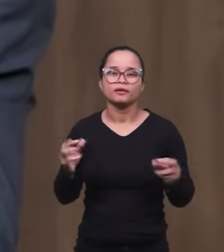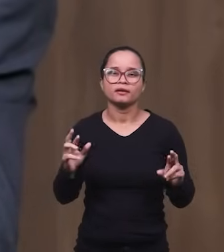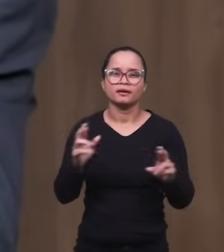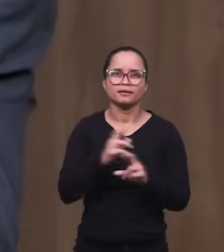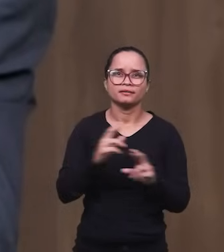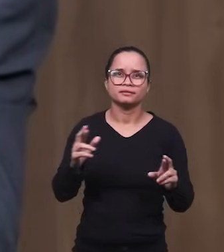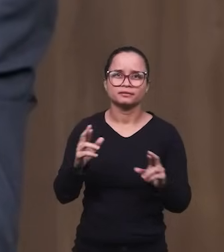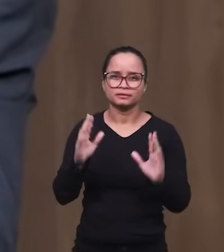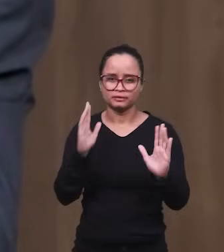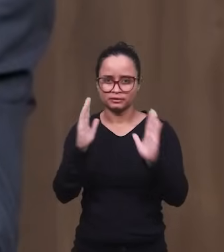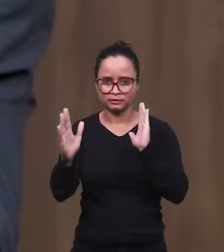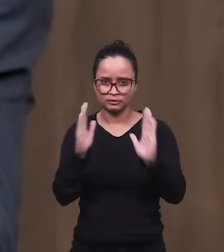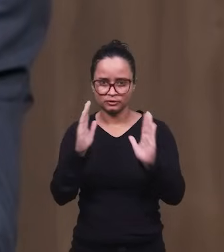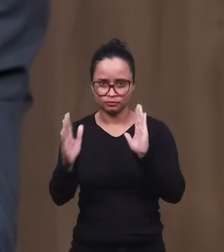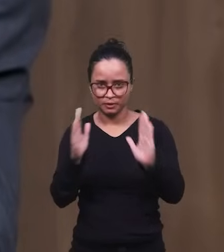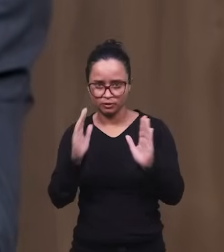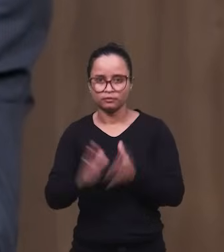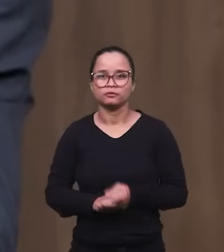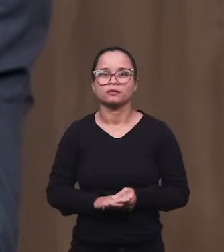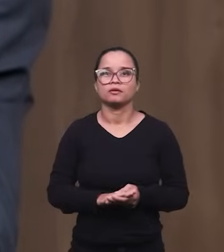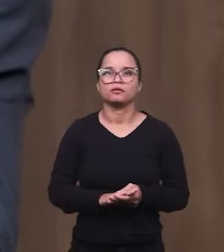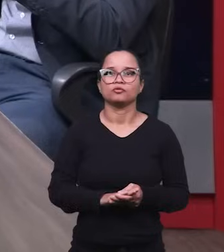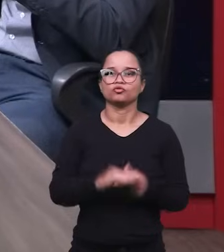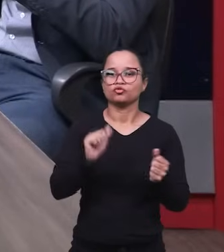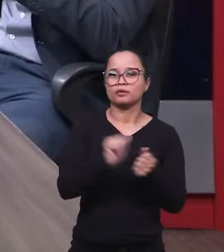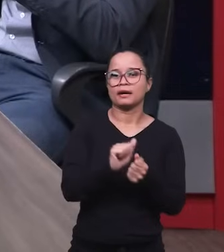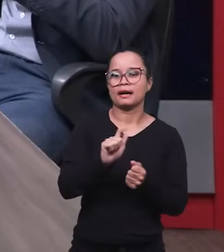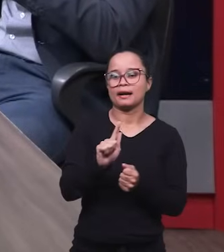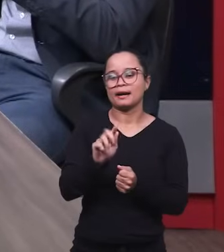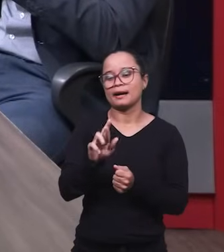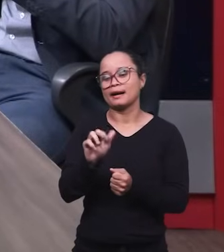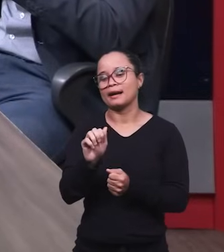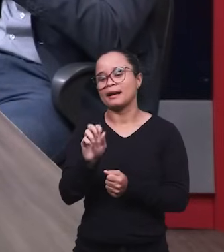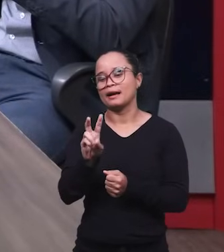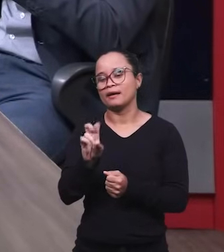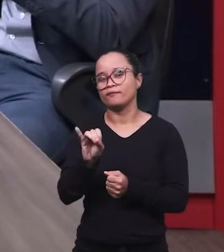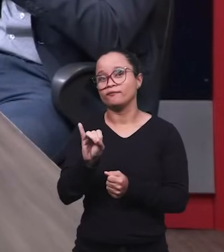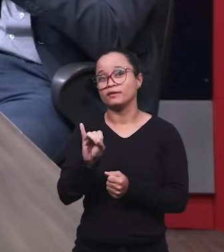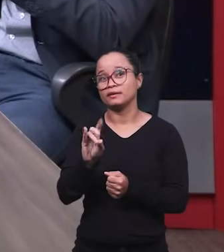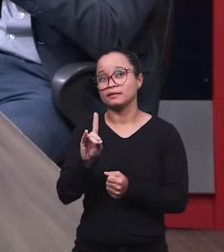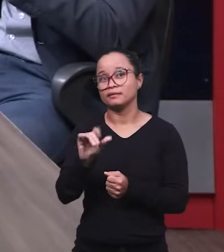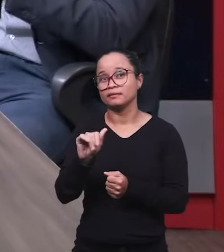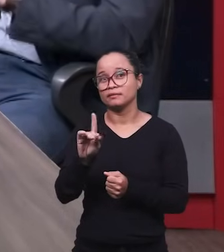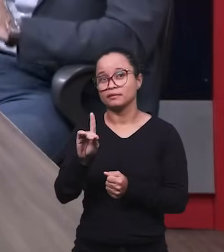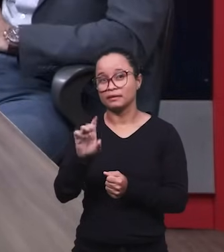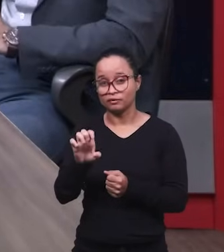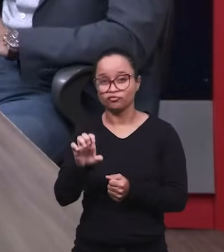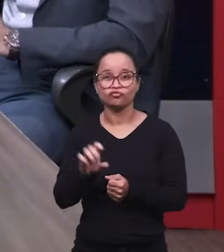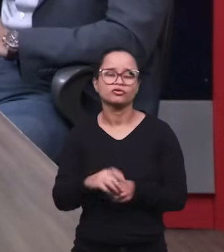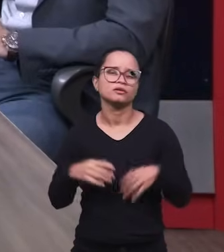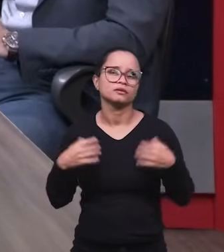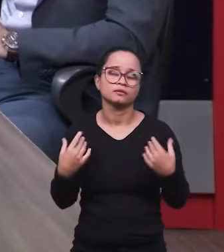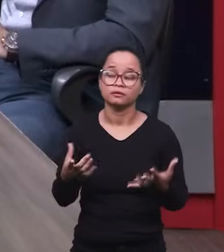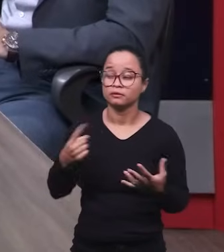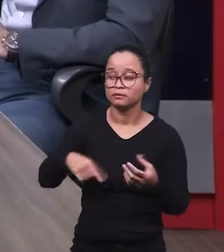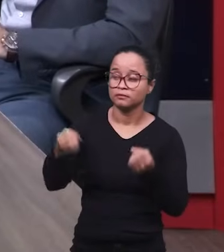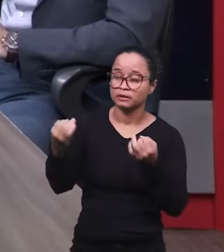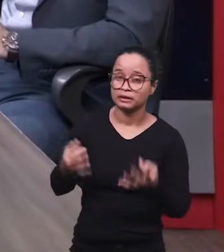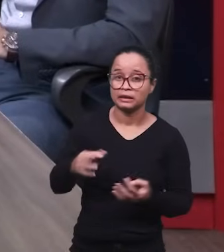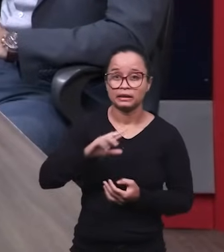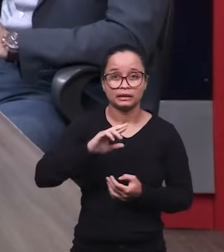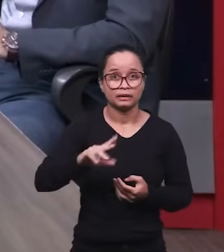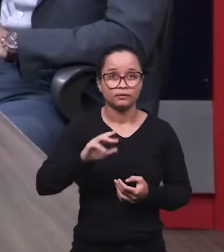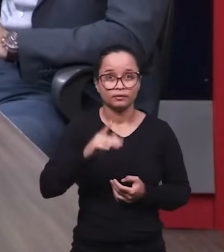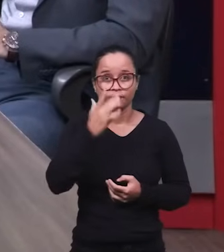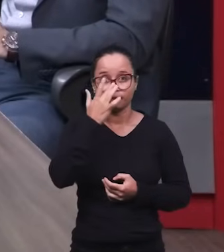seria a relação do tempo com a gravidade? Então, quando a gente fala de gravidade, nós vemos assim, que já não